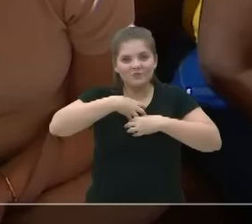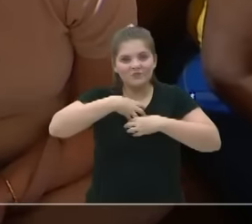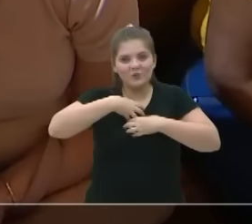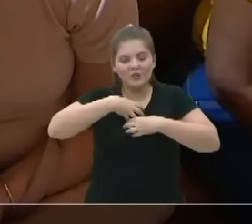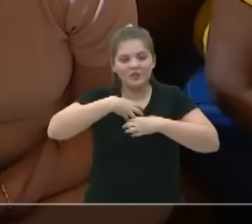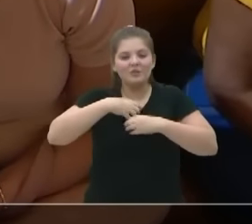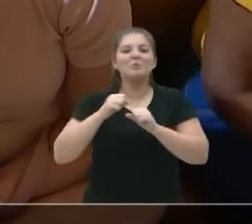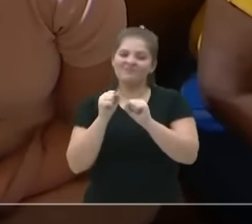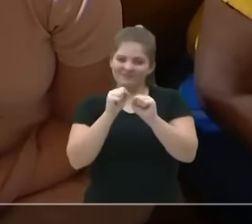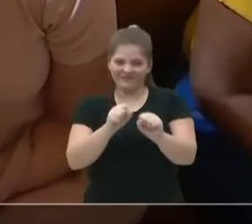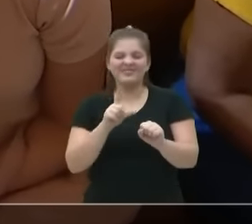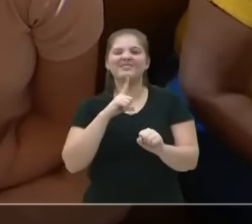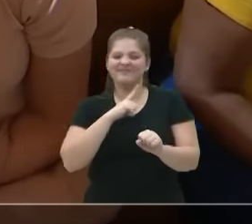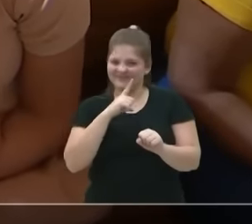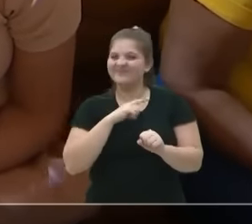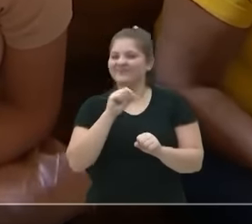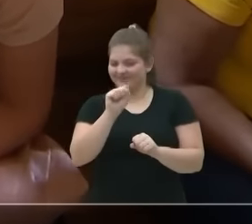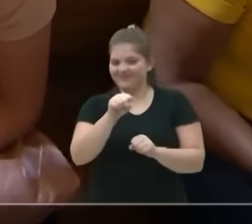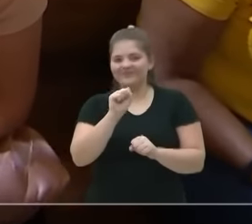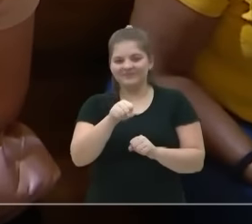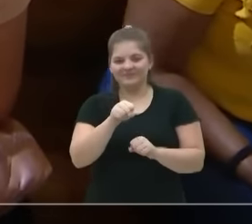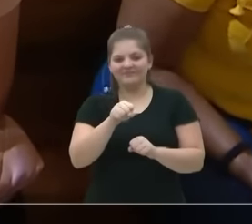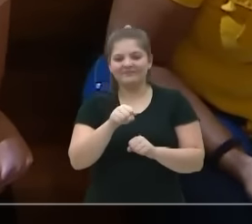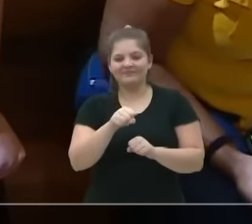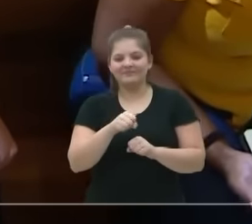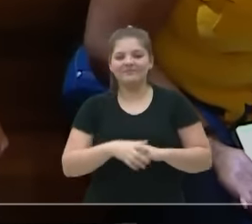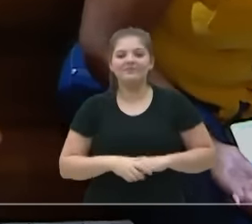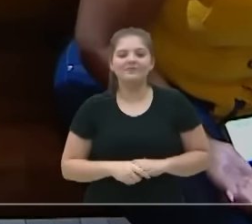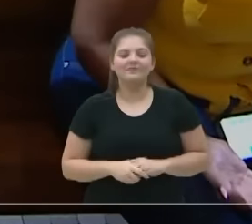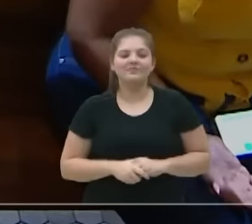mãos tem poder.